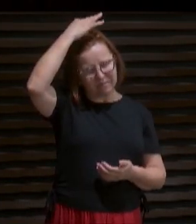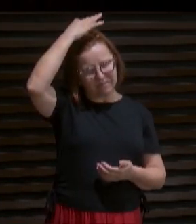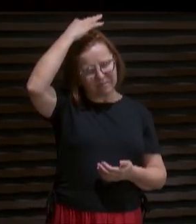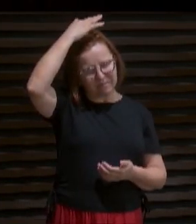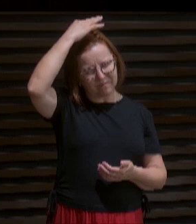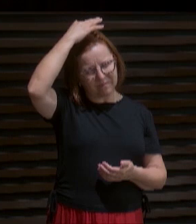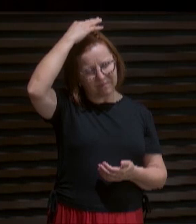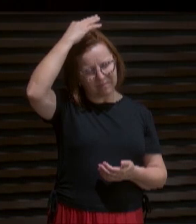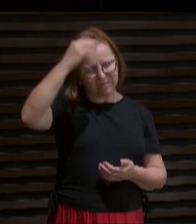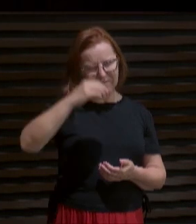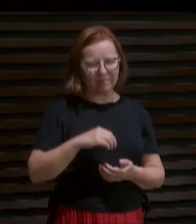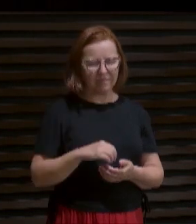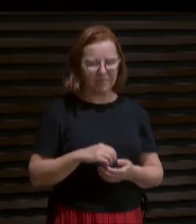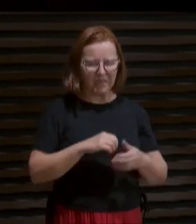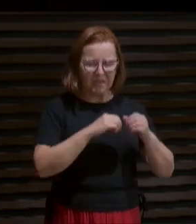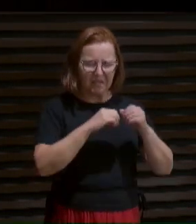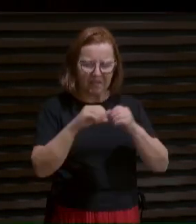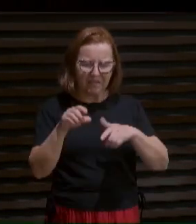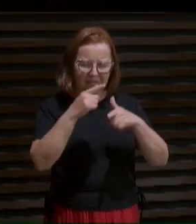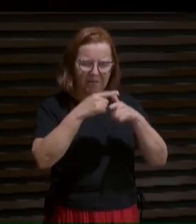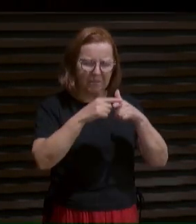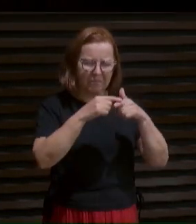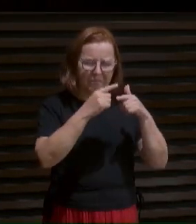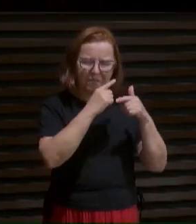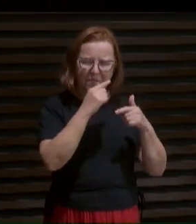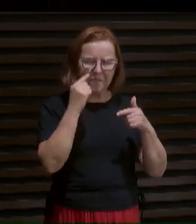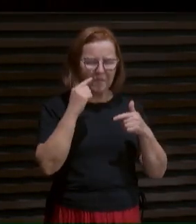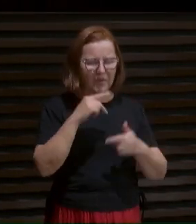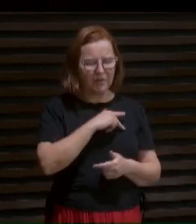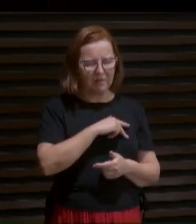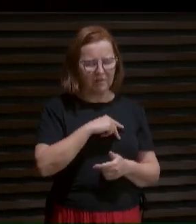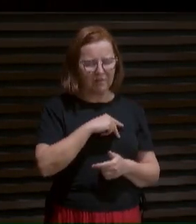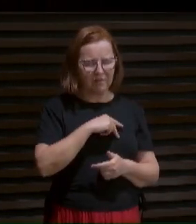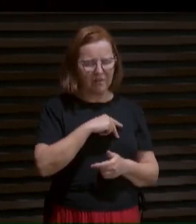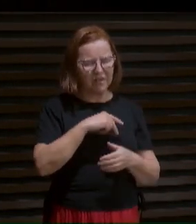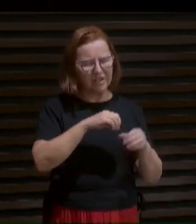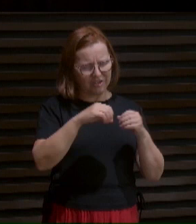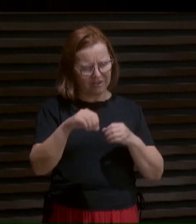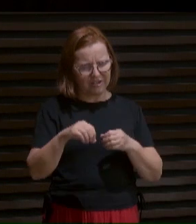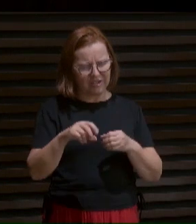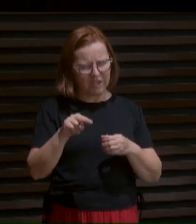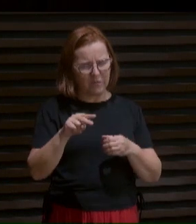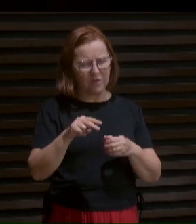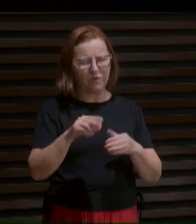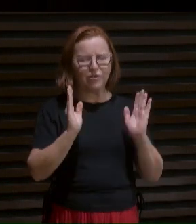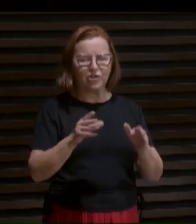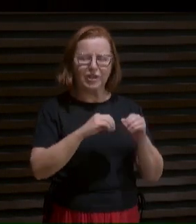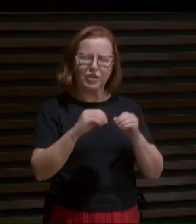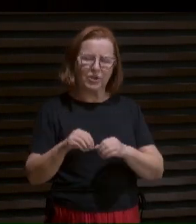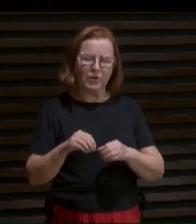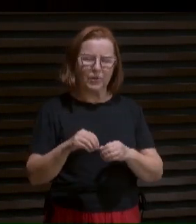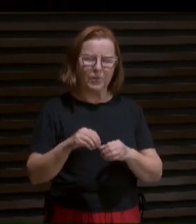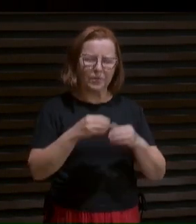tira as mesmas cataratas que o Senhor tirou dos olhos de Paulo quando ele ficou cego no caminho de